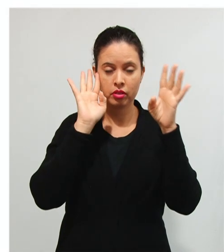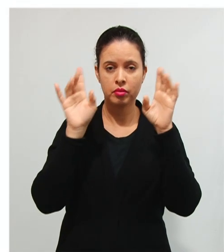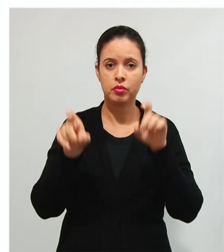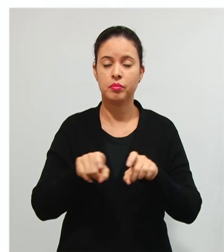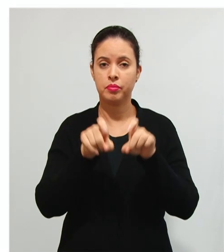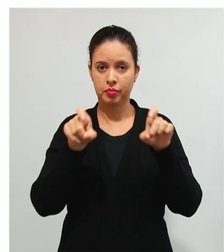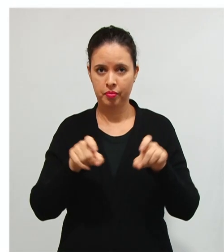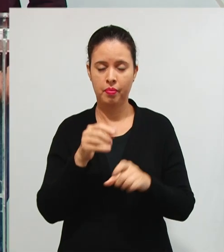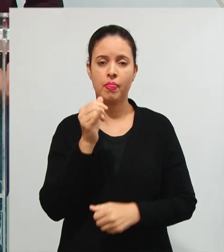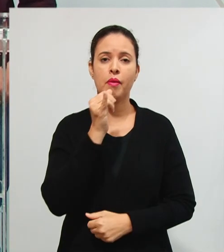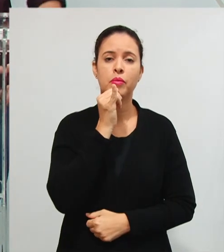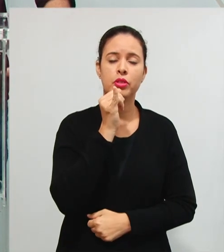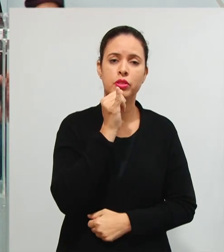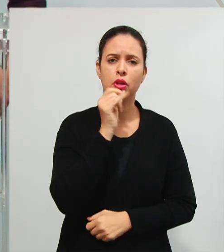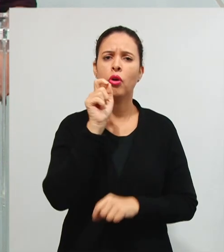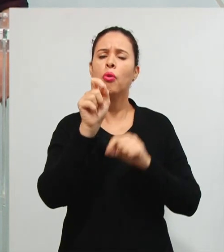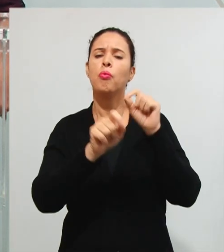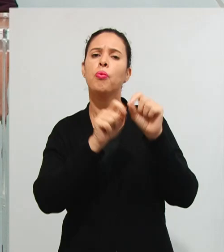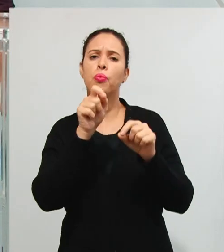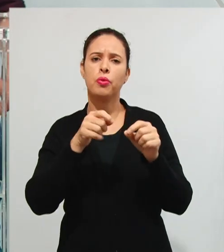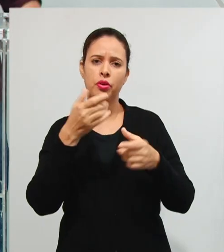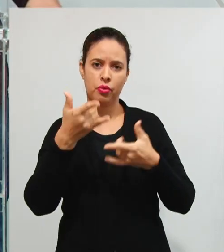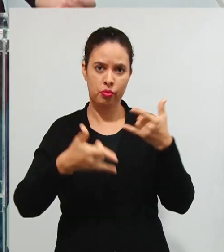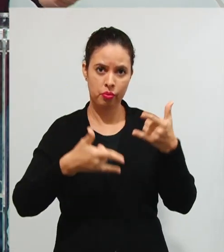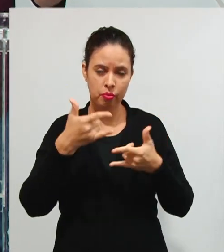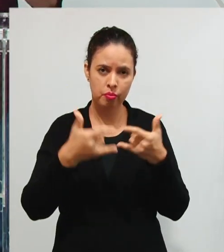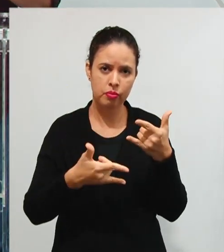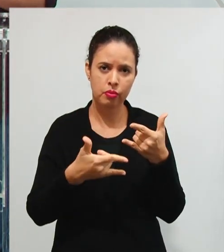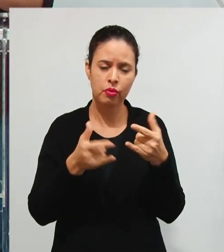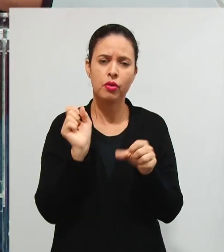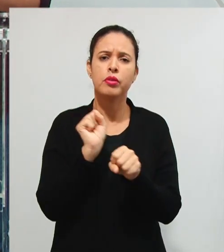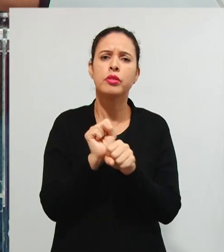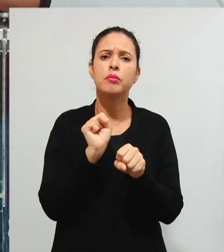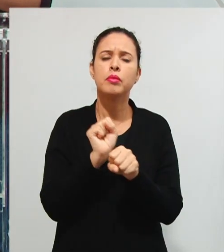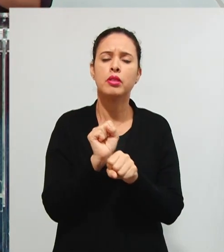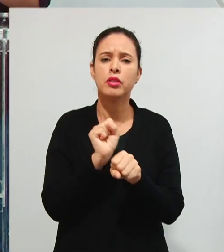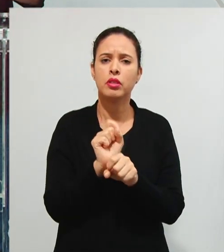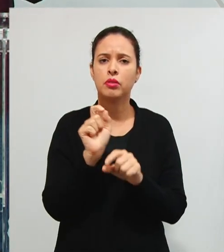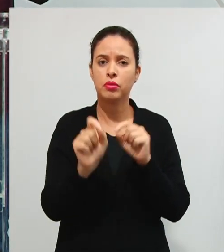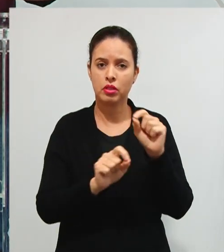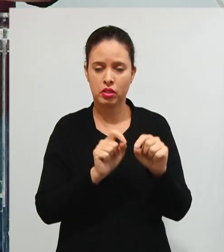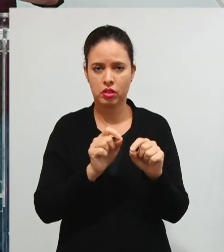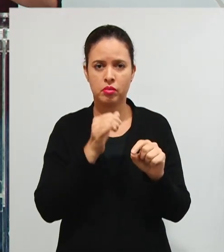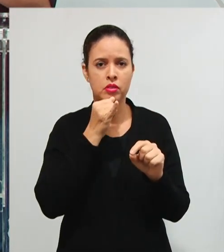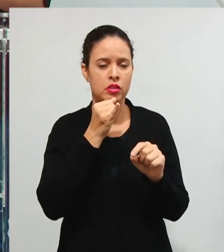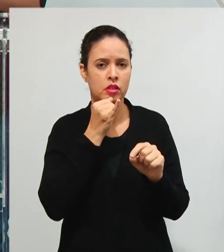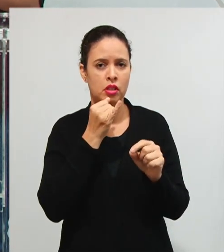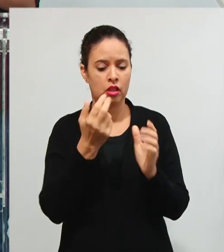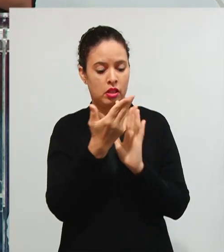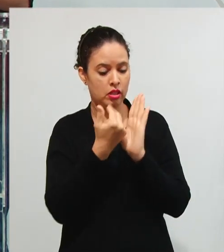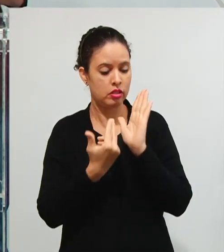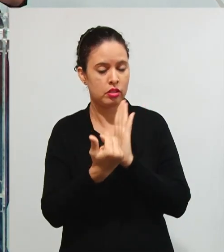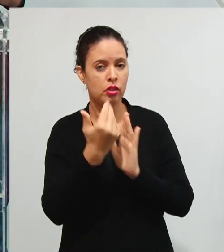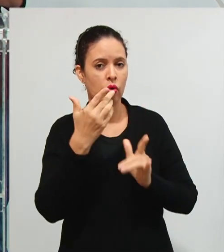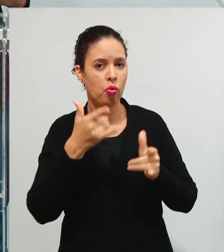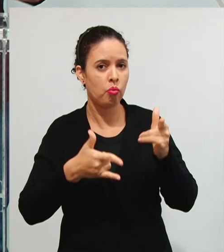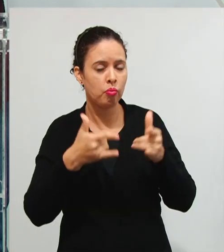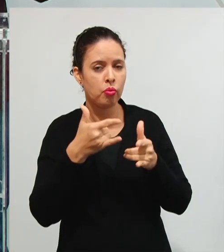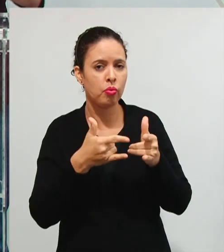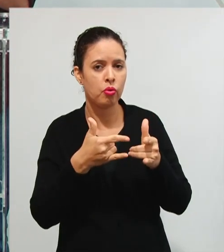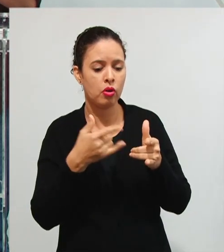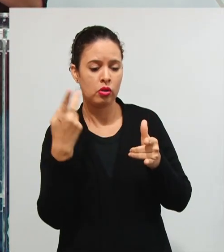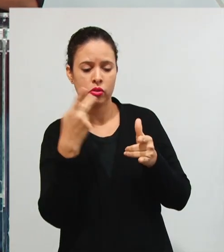Por exemplo, o que é um robô? O que você espera de um robô? Desenhe um robô. Agora vamos entender